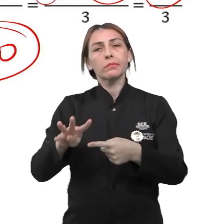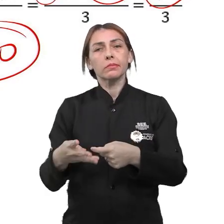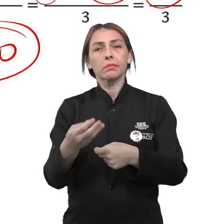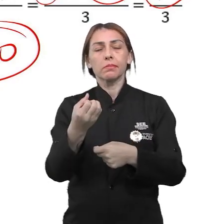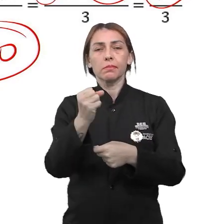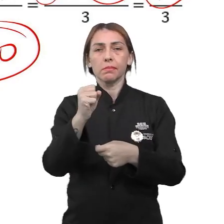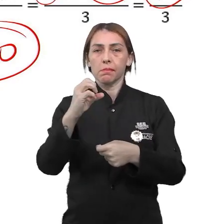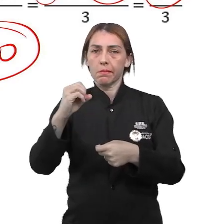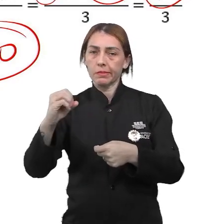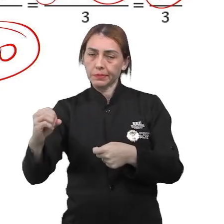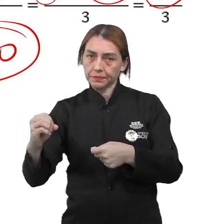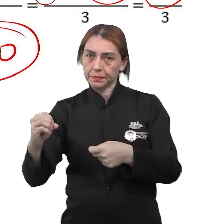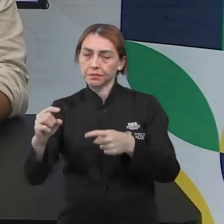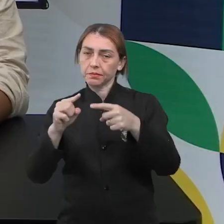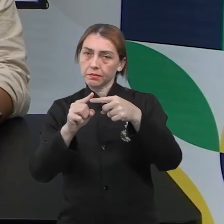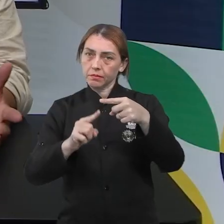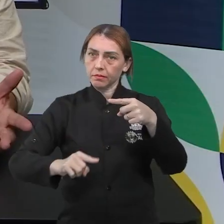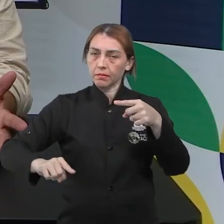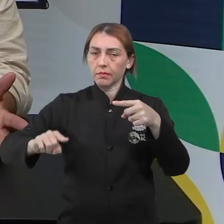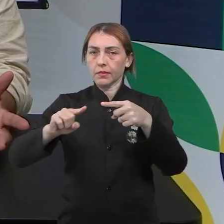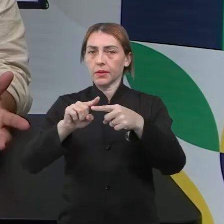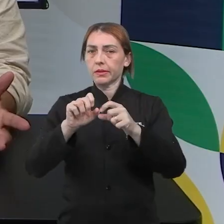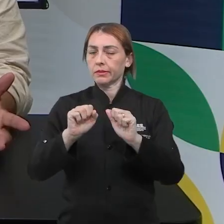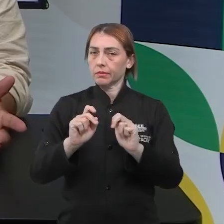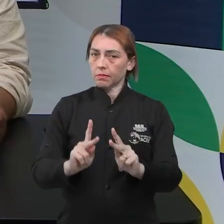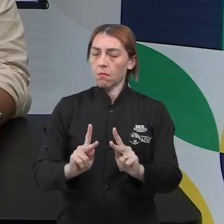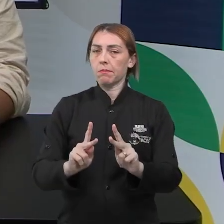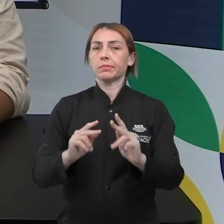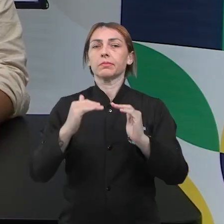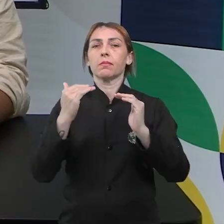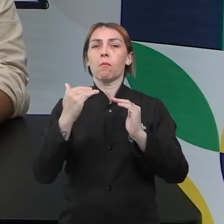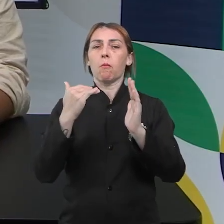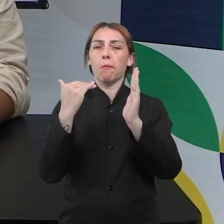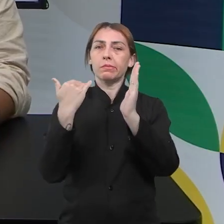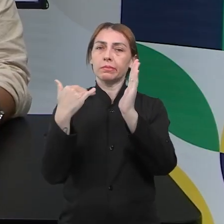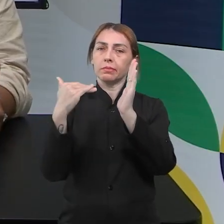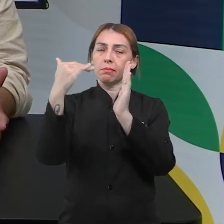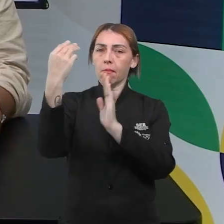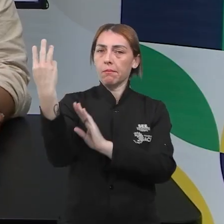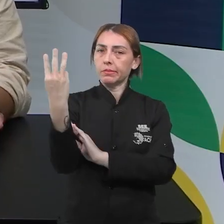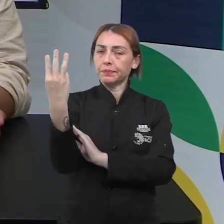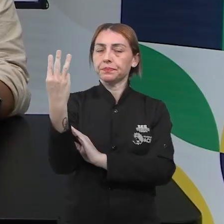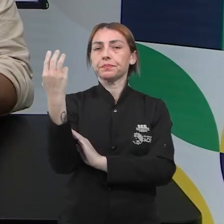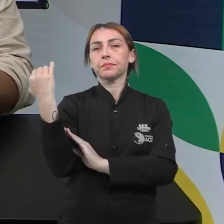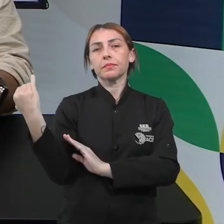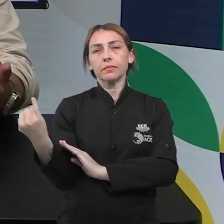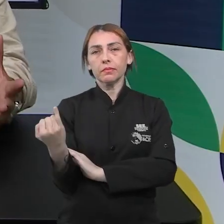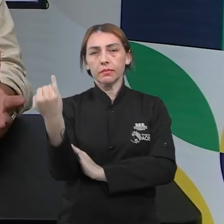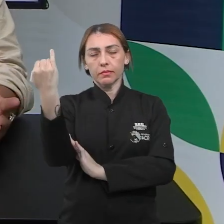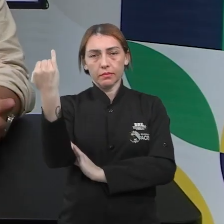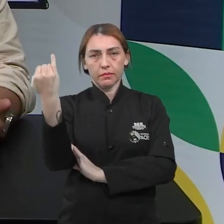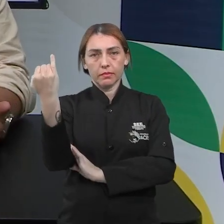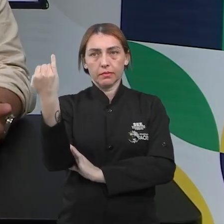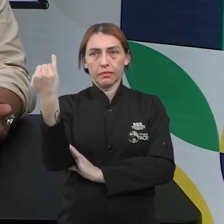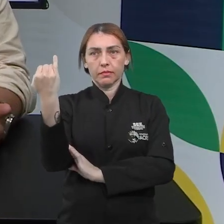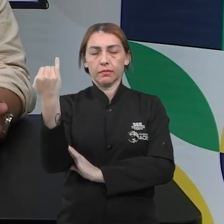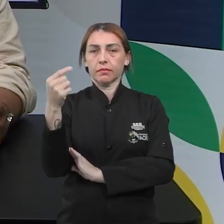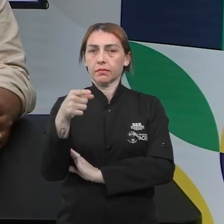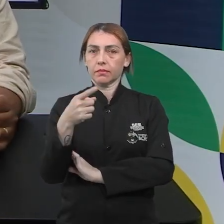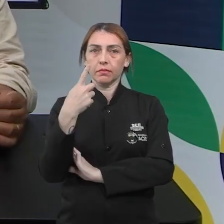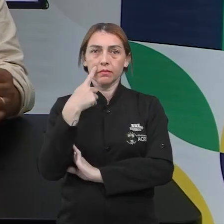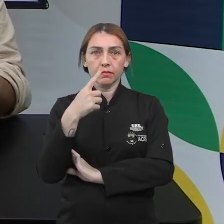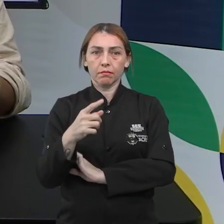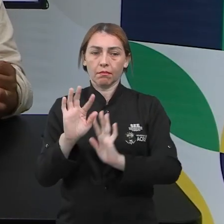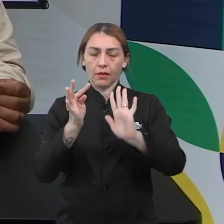4.800 esferas, ok? Uma questão de nível 3 para vocês trabalharem aí. Lembrando que o importante não é essa questão enorme que você viu